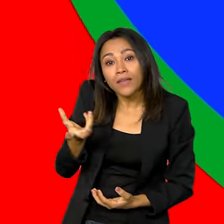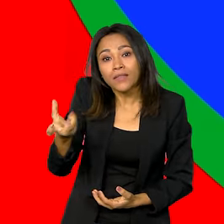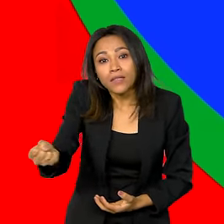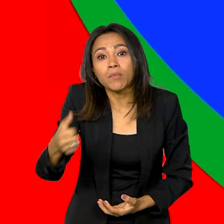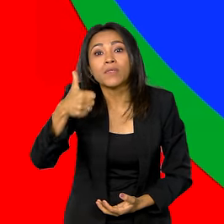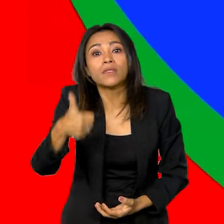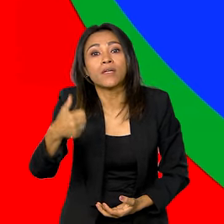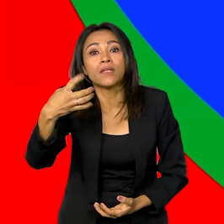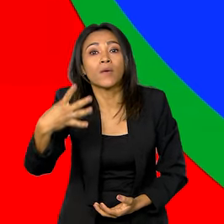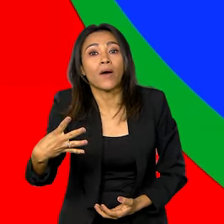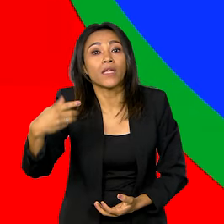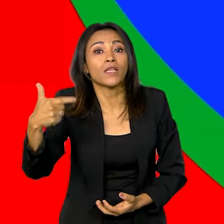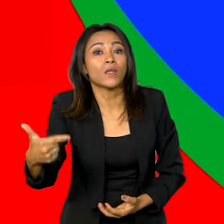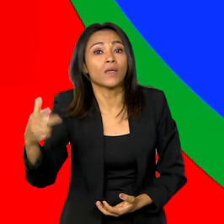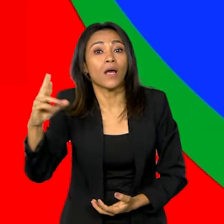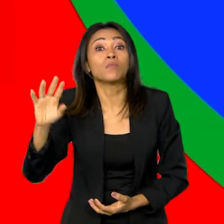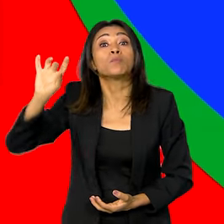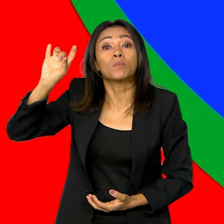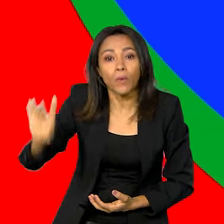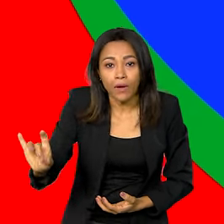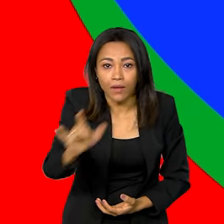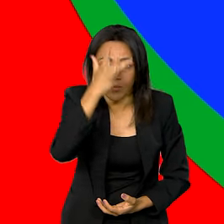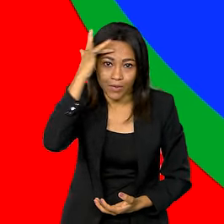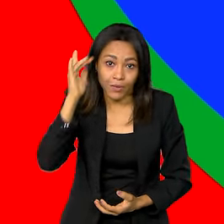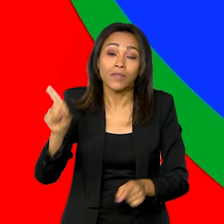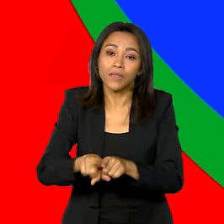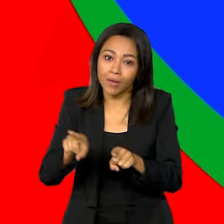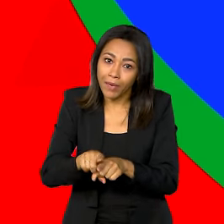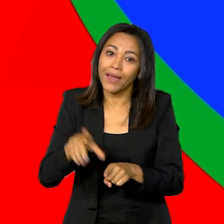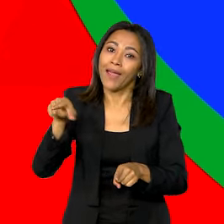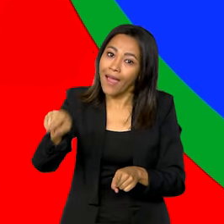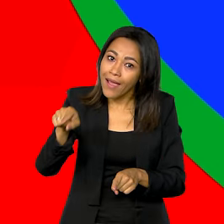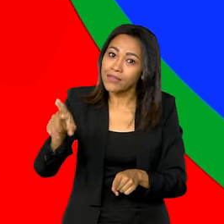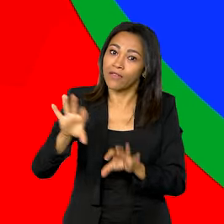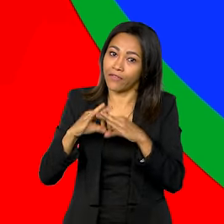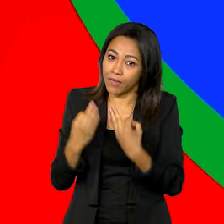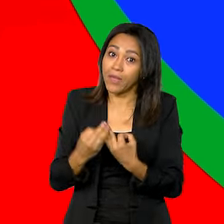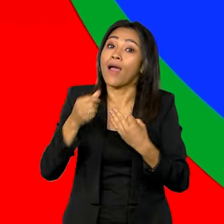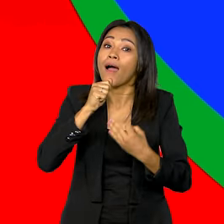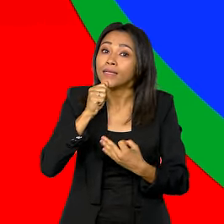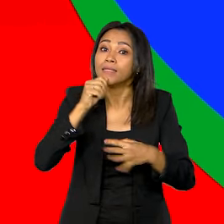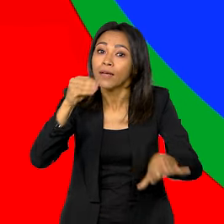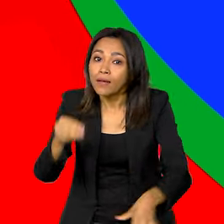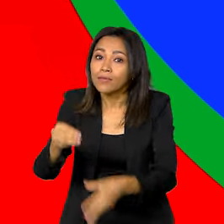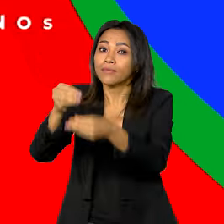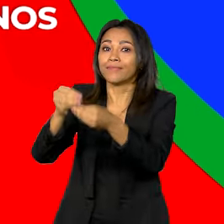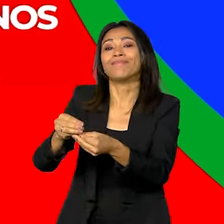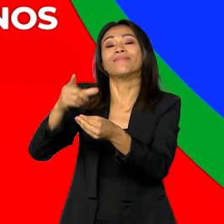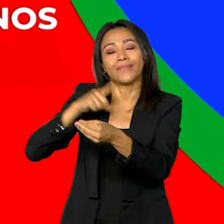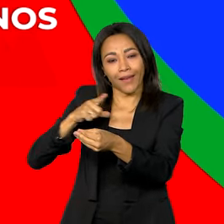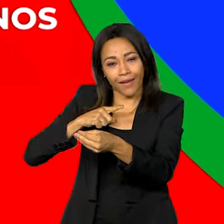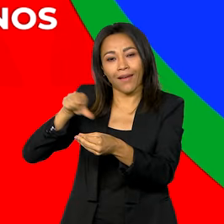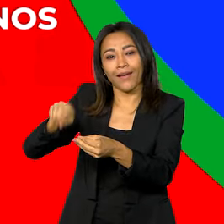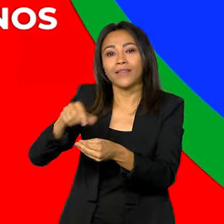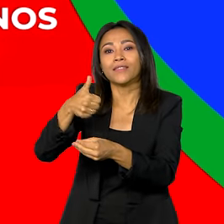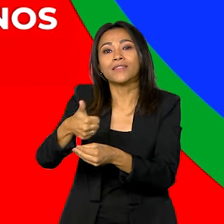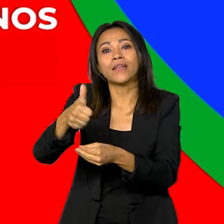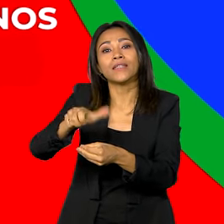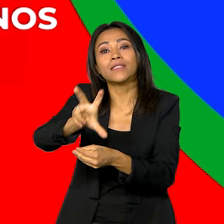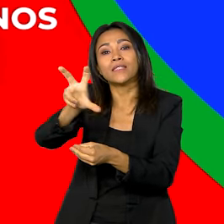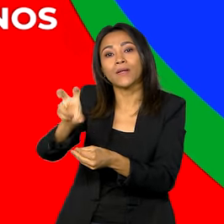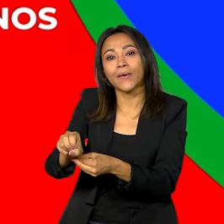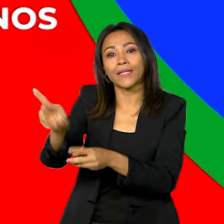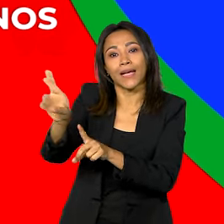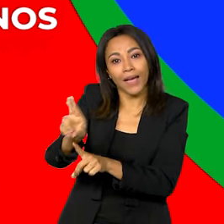menos R 142 por pessoa além disso a família recebe ainda um benefício adicional de